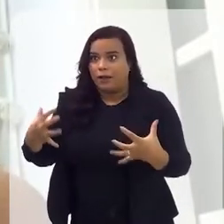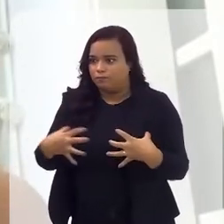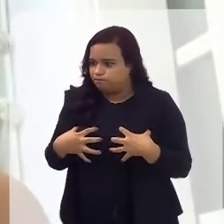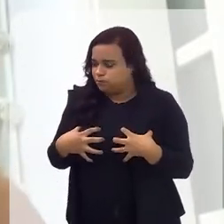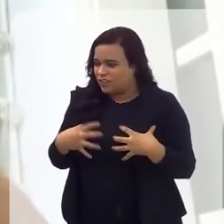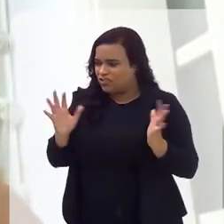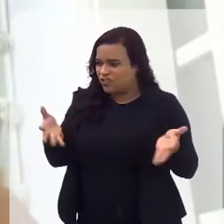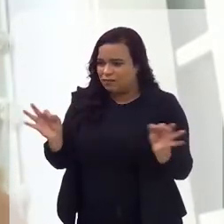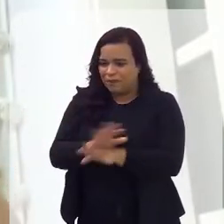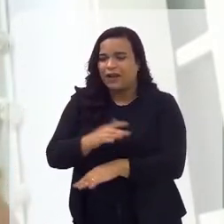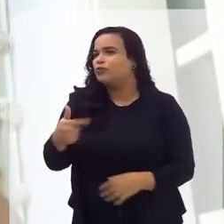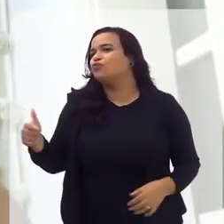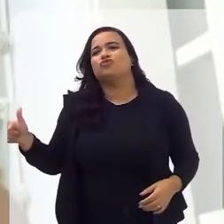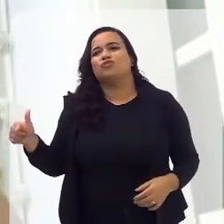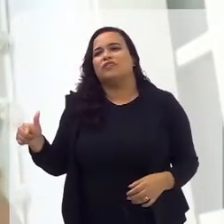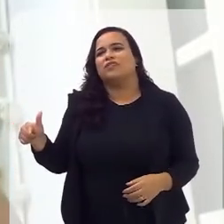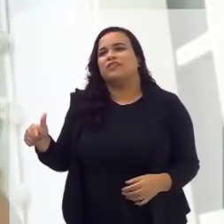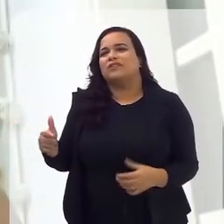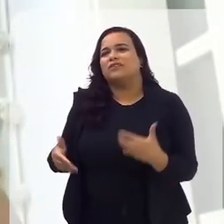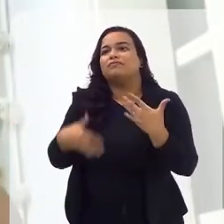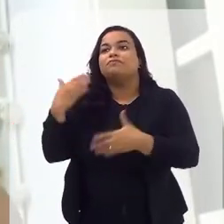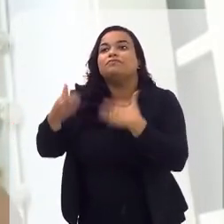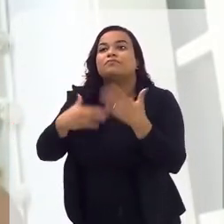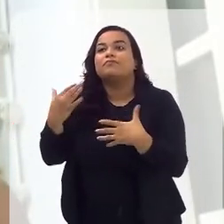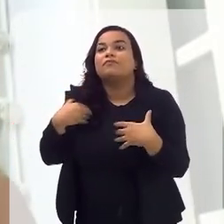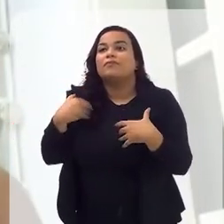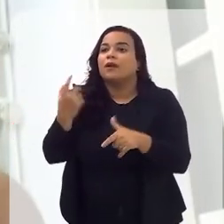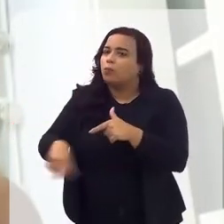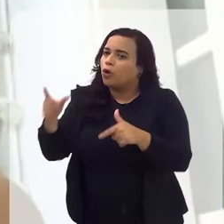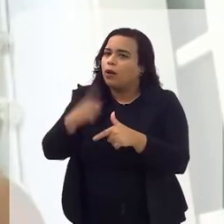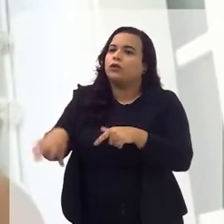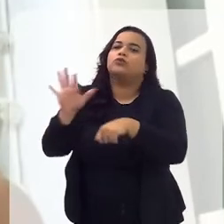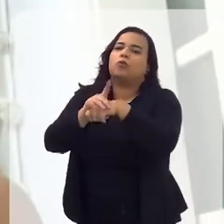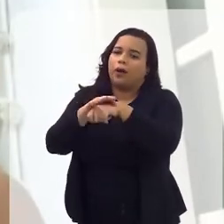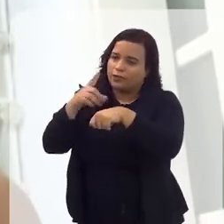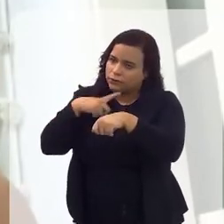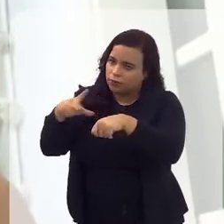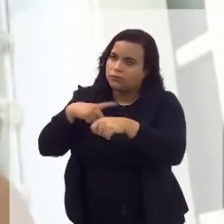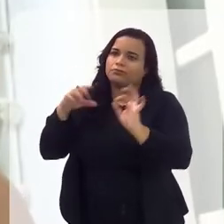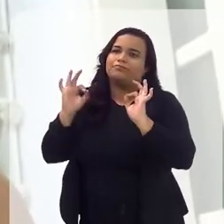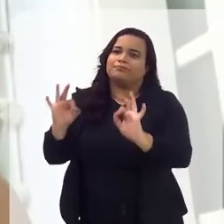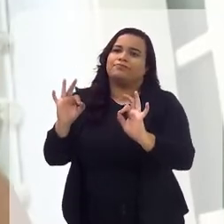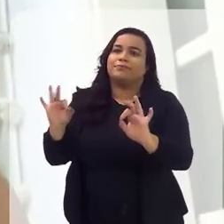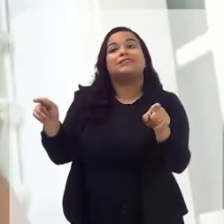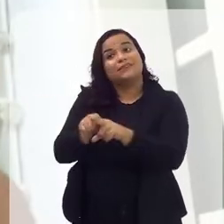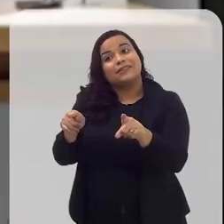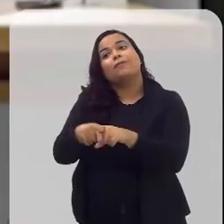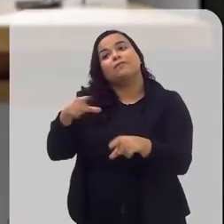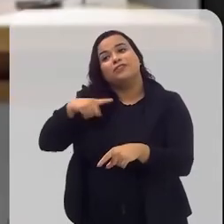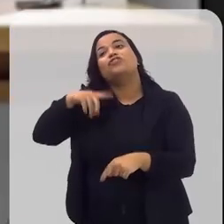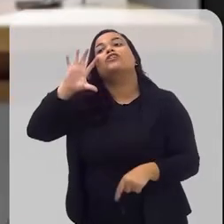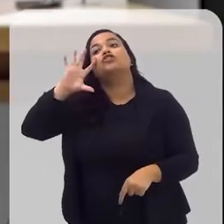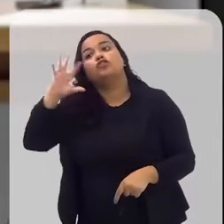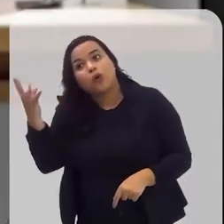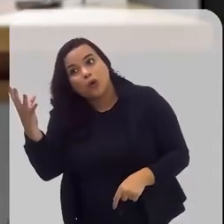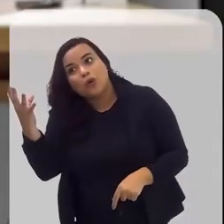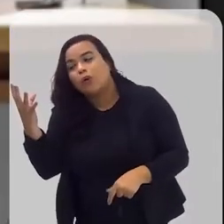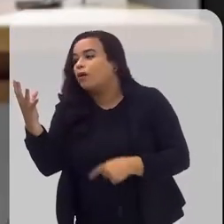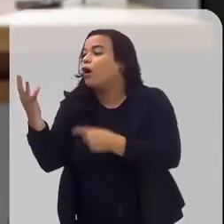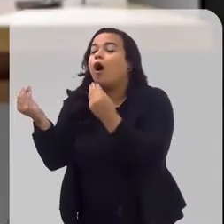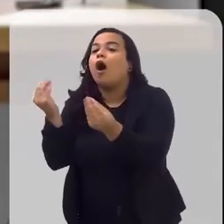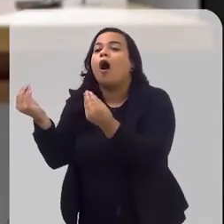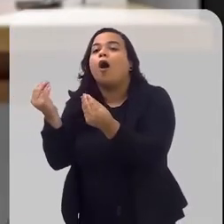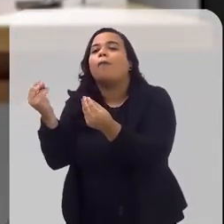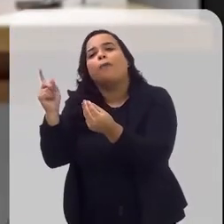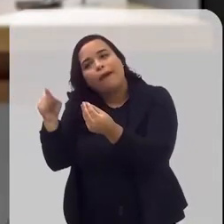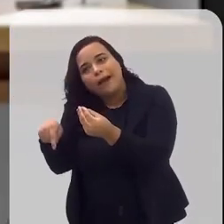vontade com aquela prótese por essas razões de aceitação do corpo, eu tinha um problema que era muito maior e eu tinha também a solução, de uma certa